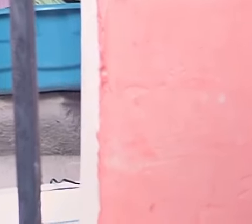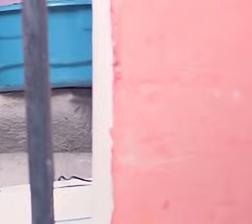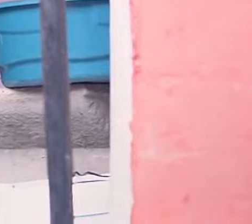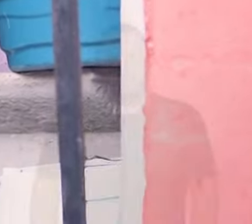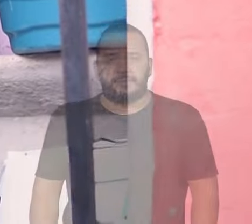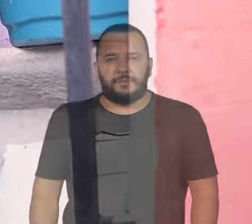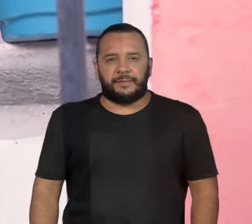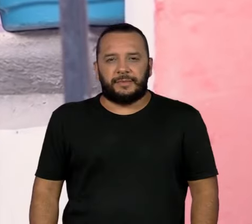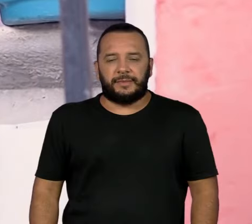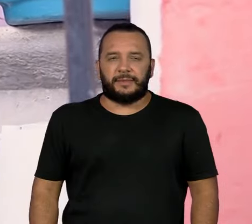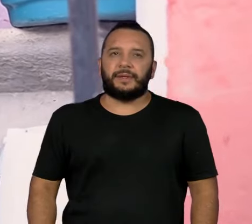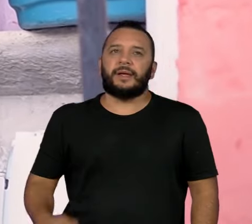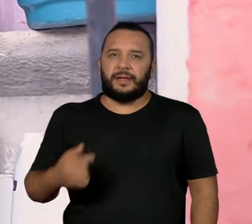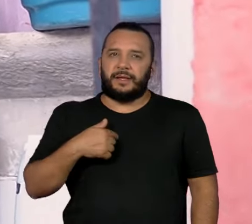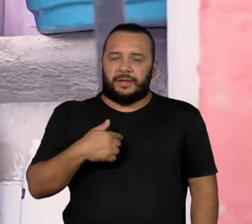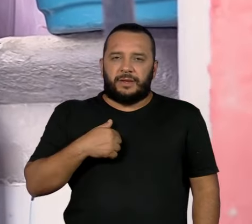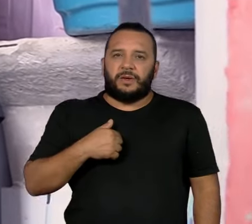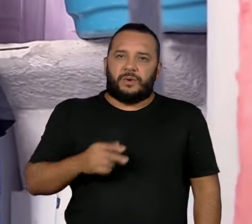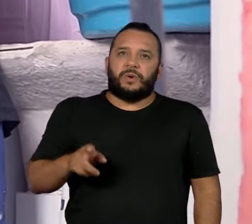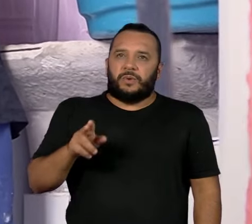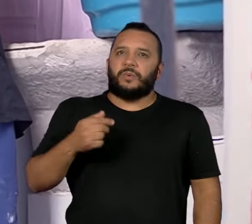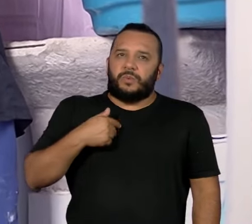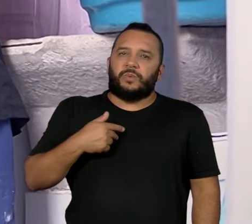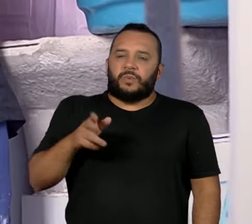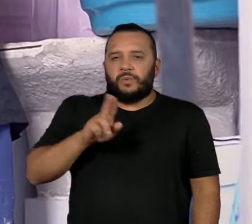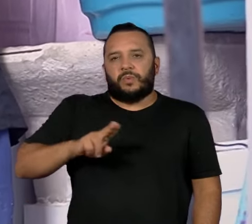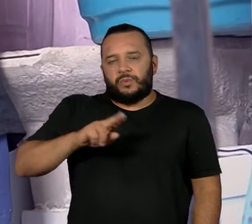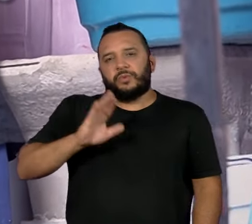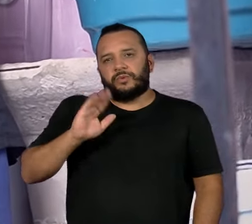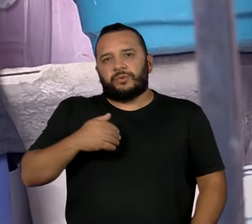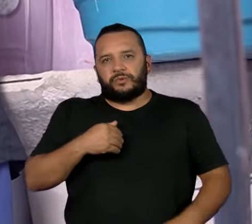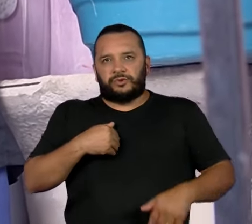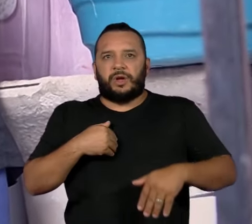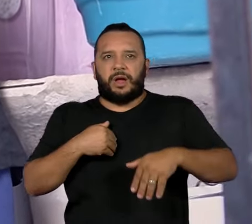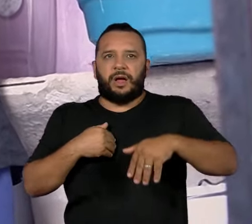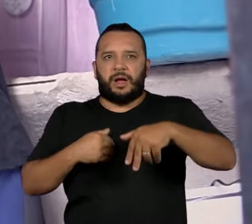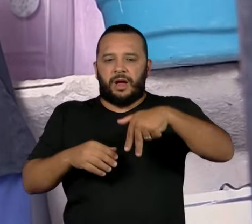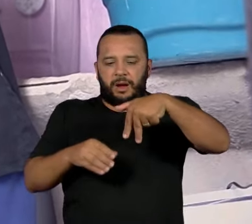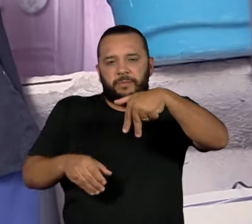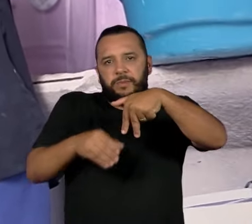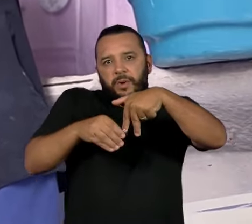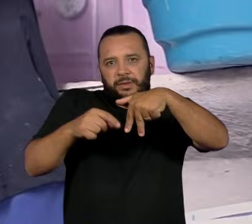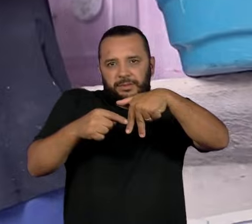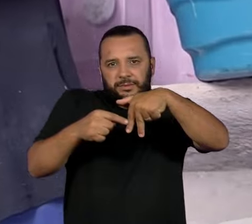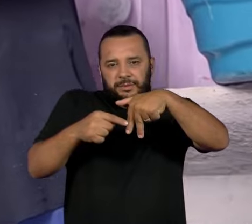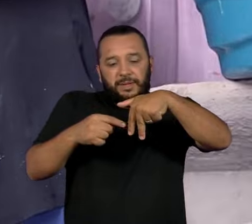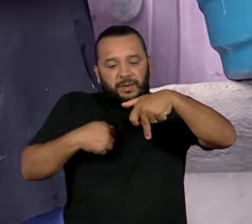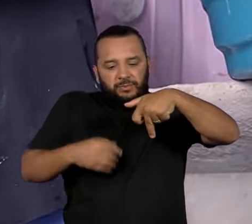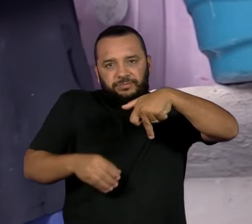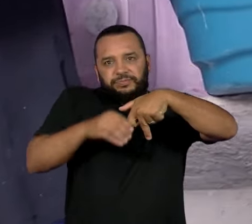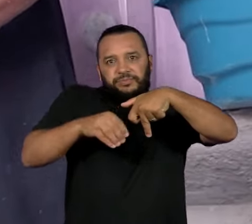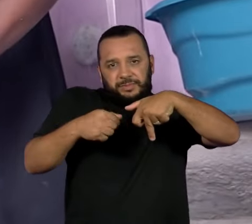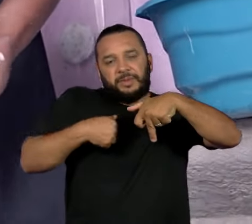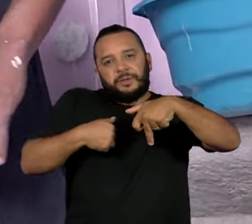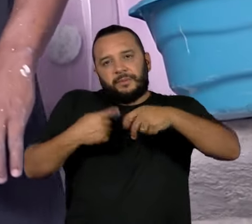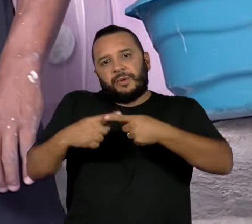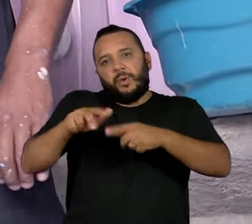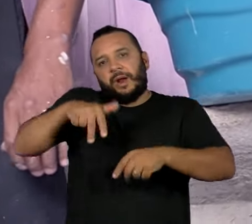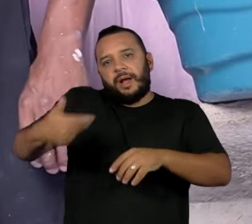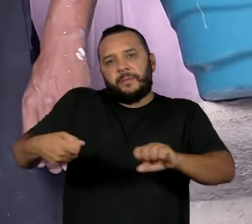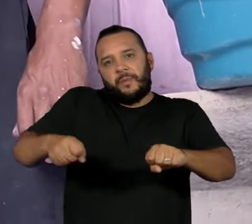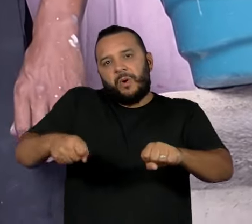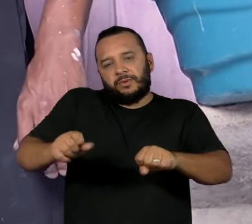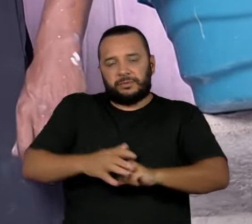Eu uso uma prótese, acidente de moto, 21 anos atrás. A Jéssica, a história é boa. Eu conheci ela no